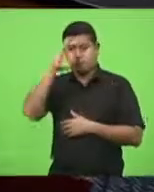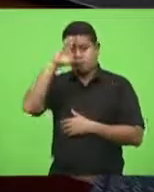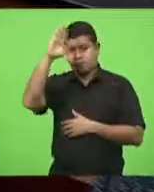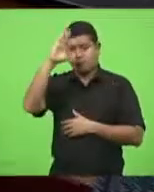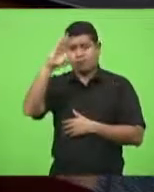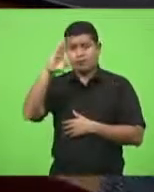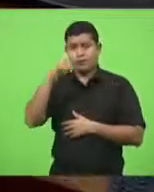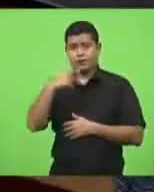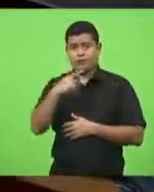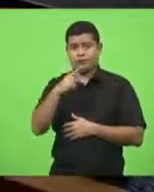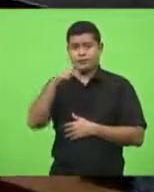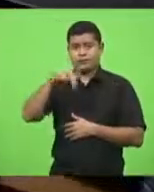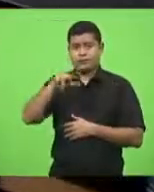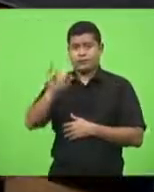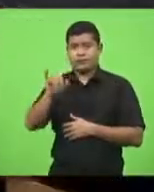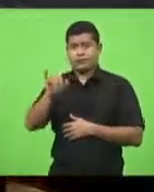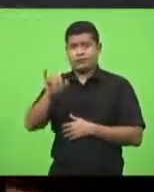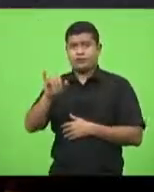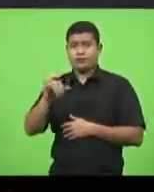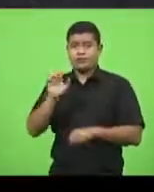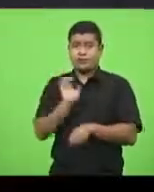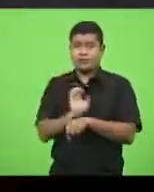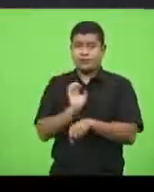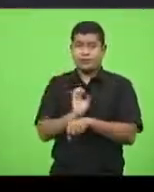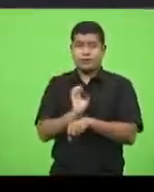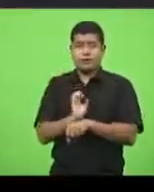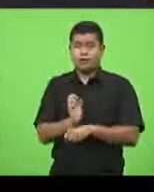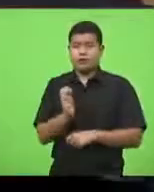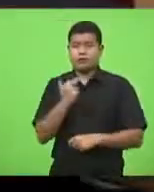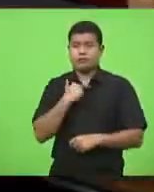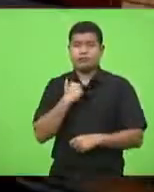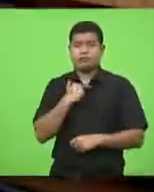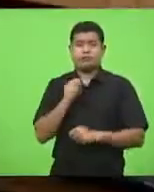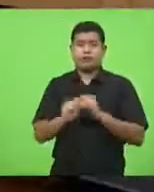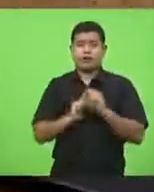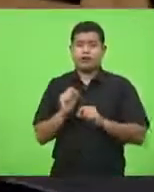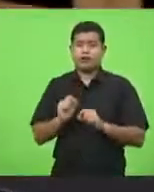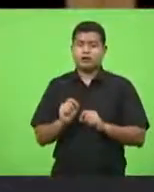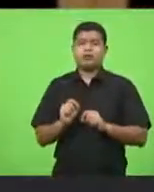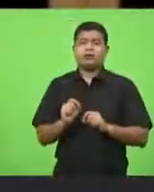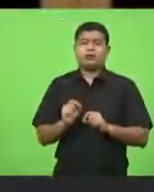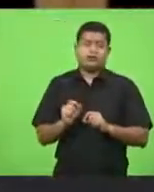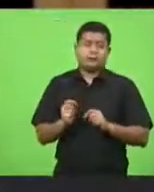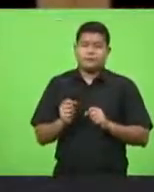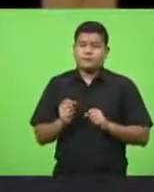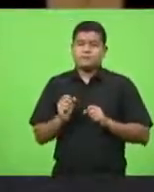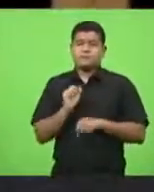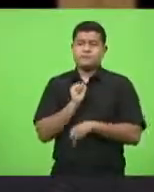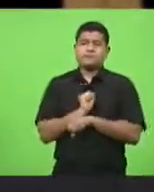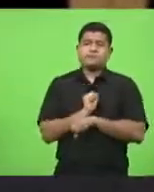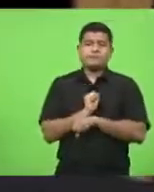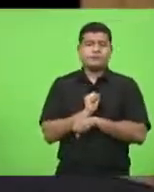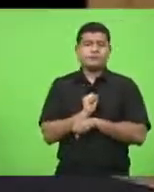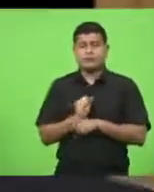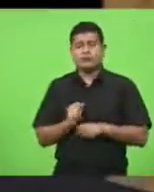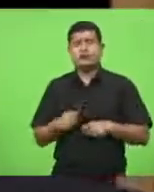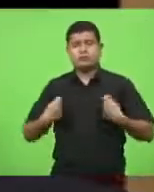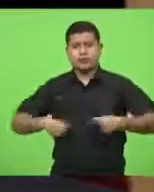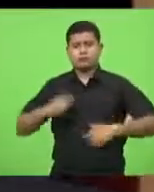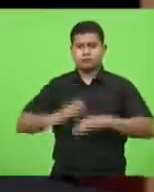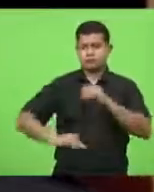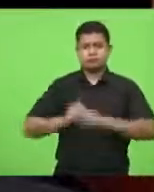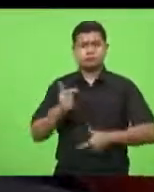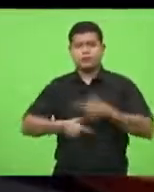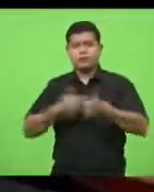PNI, mas que o Estado não pode ficar de braços cruzados, ele tem que ser proativo, até porque, independente de